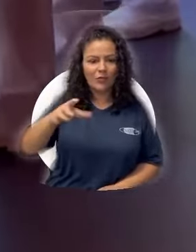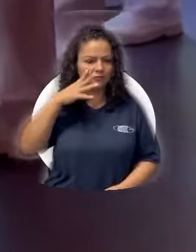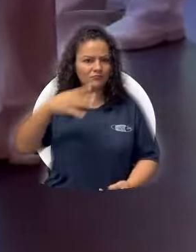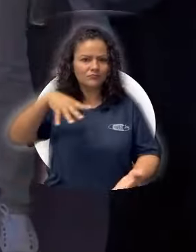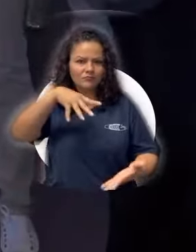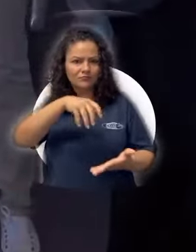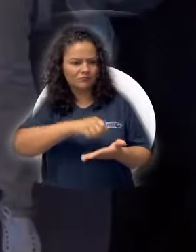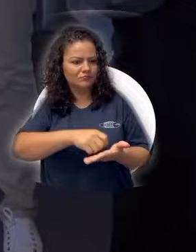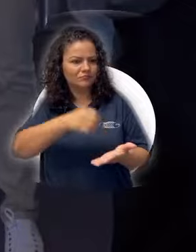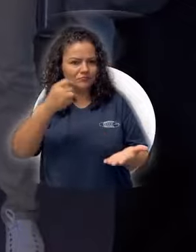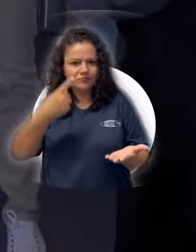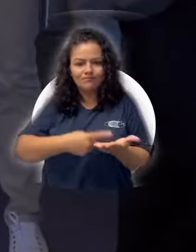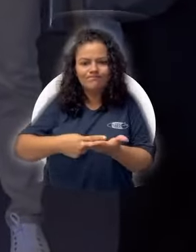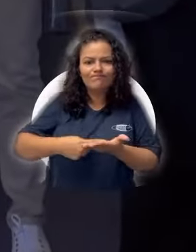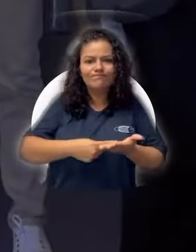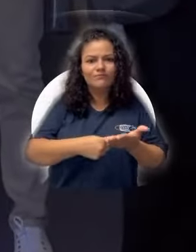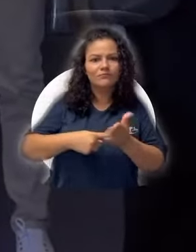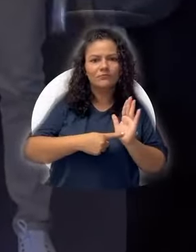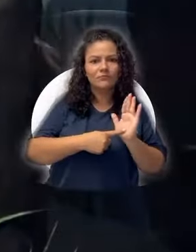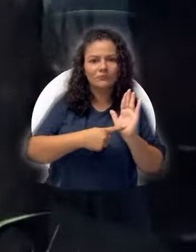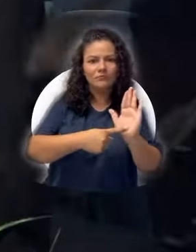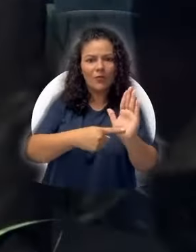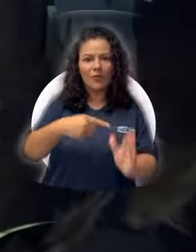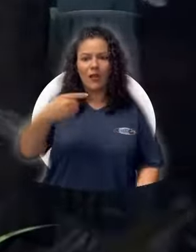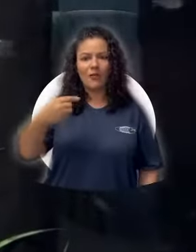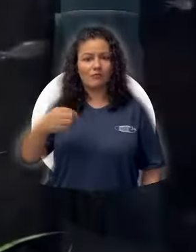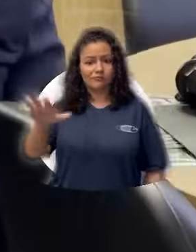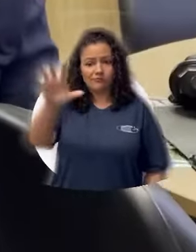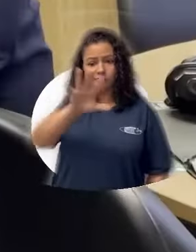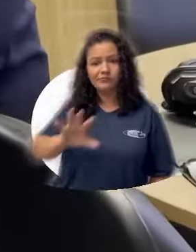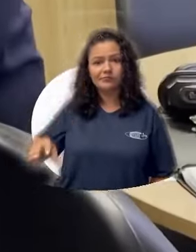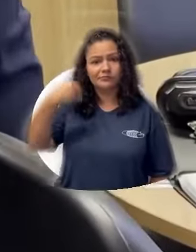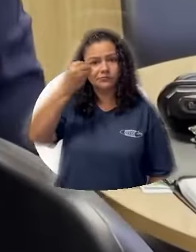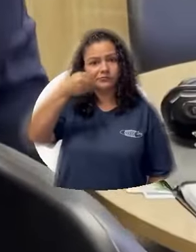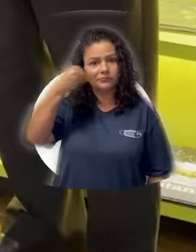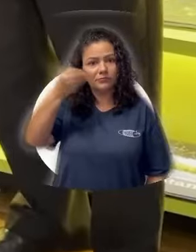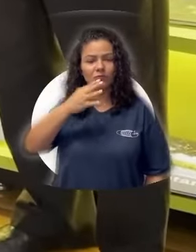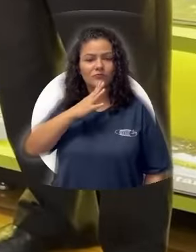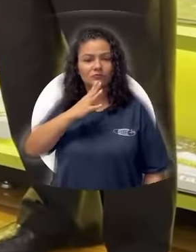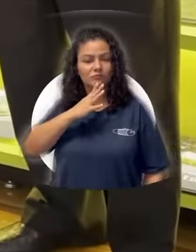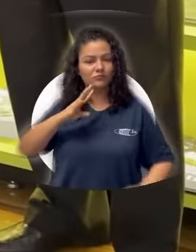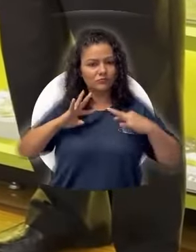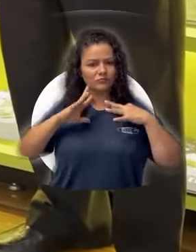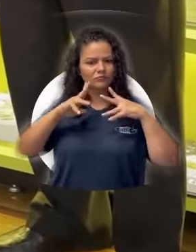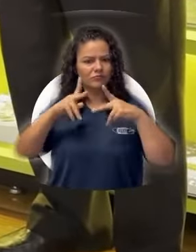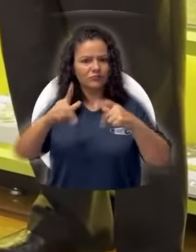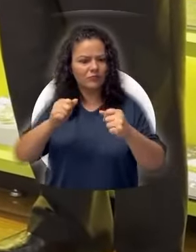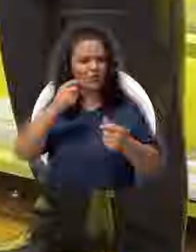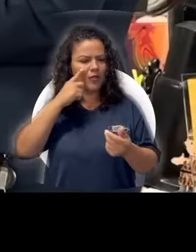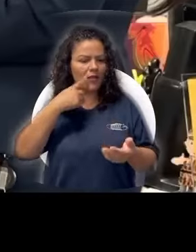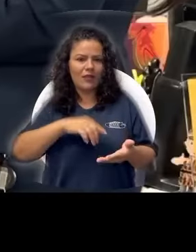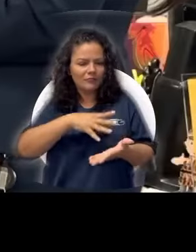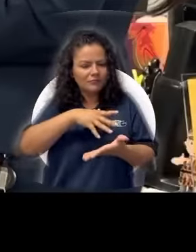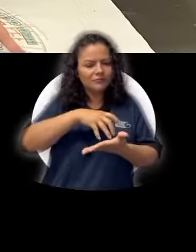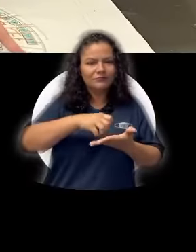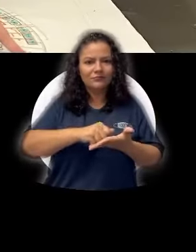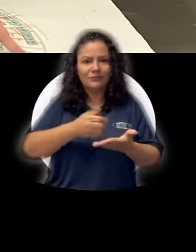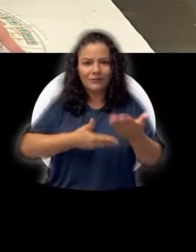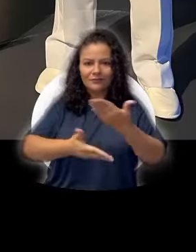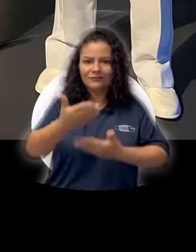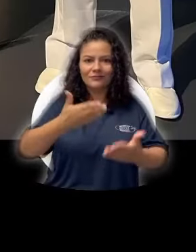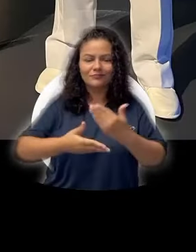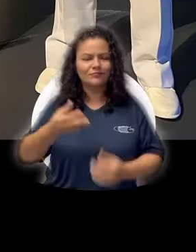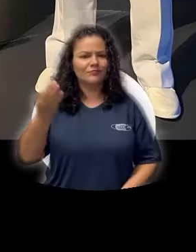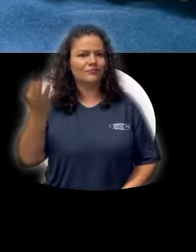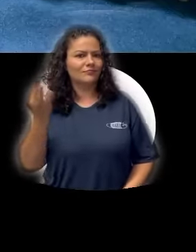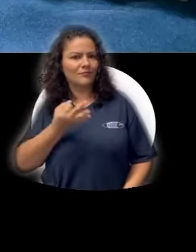a consolidação da proposta do complexo de ser um espaço de experiência e conhecimento para todos. O ato é fruto